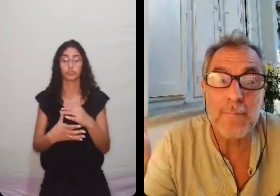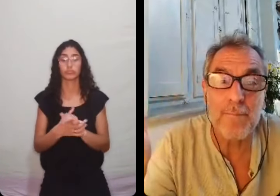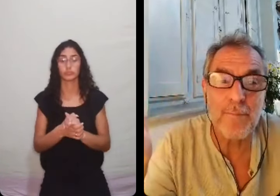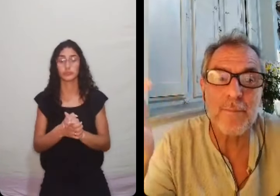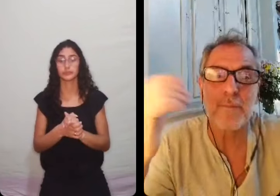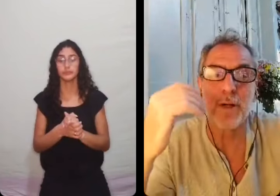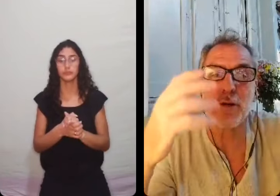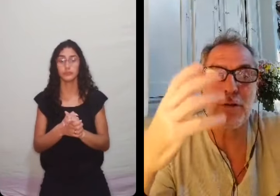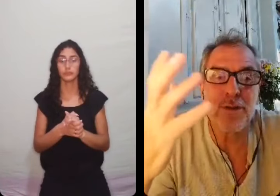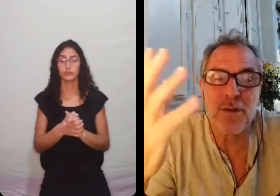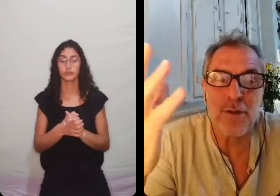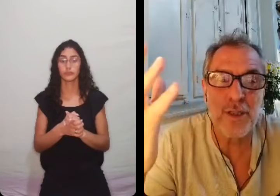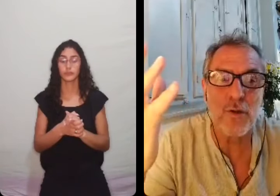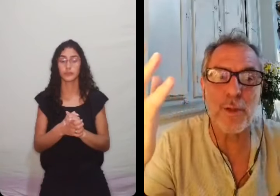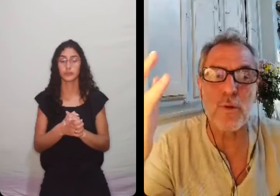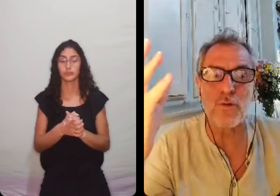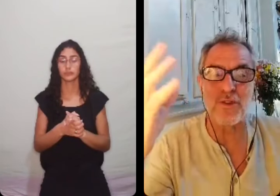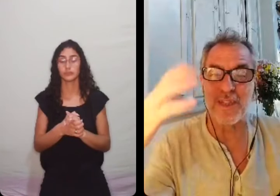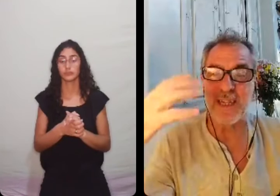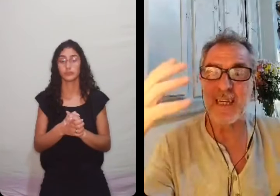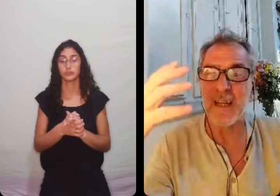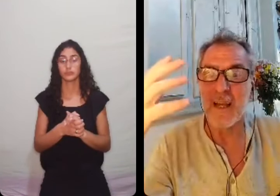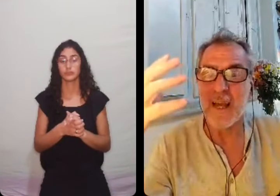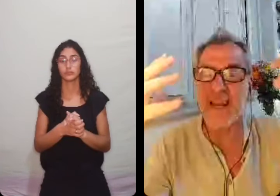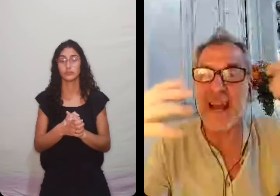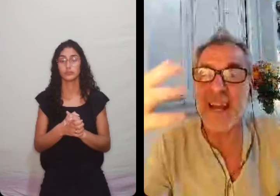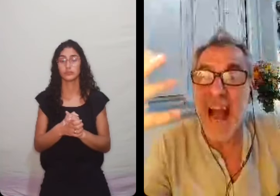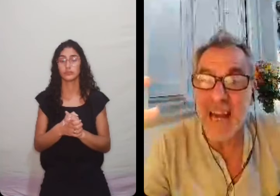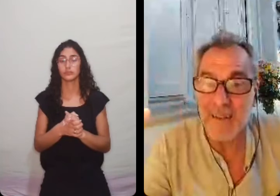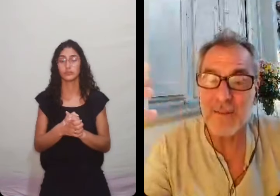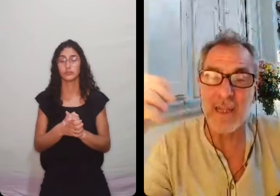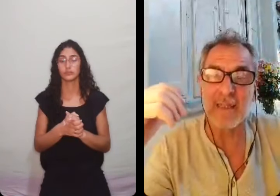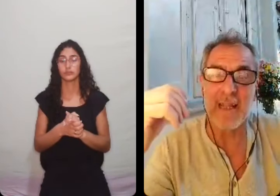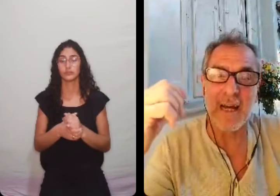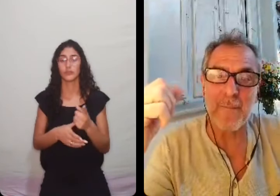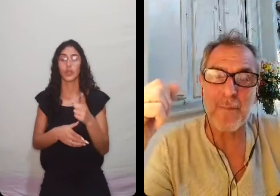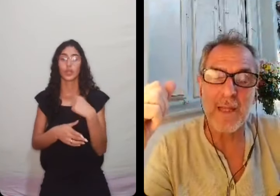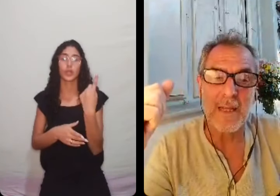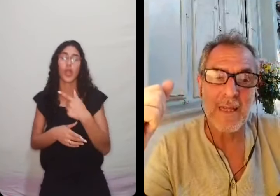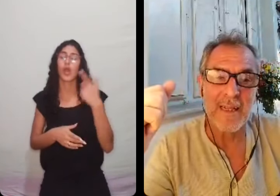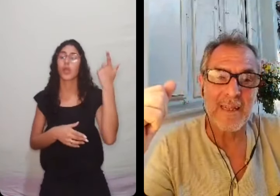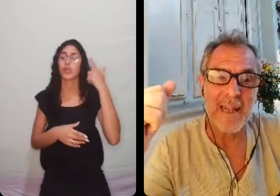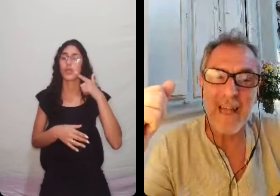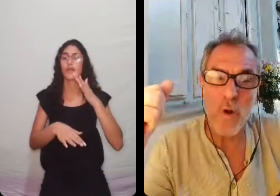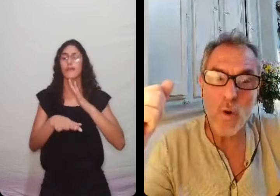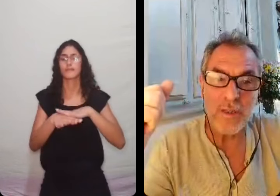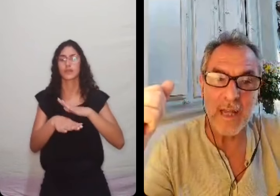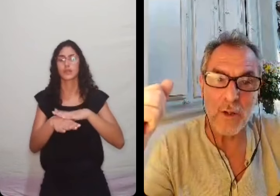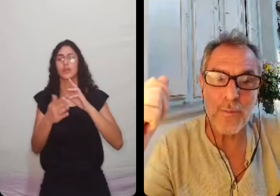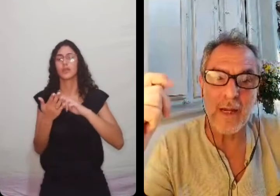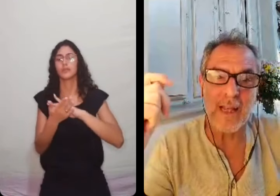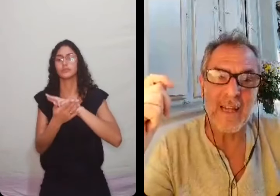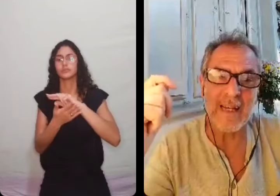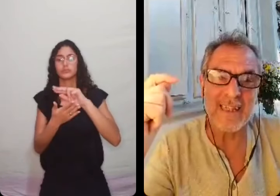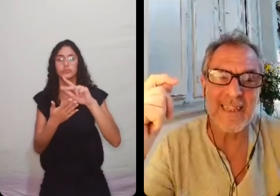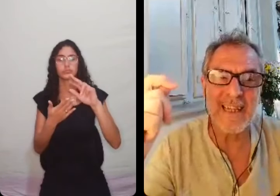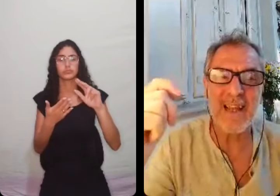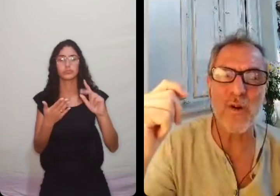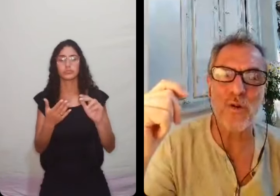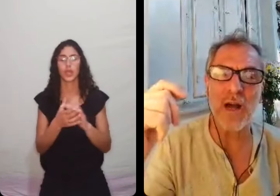ajuda, porque com sozinho não podemos conseguir carregar tanta coisa, né? É